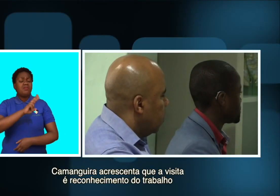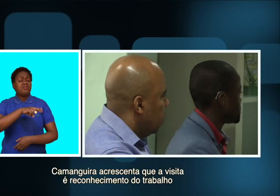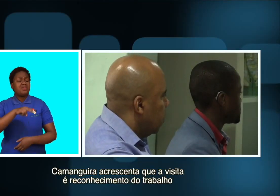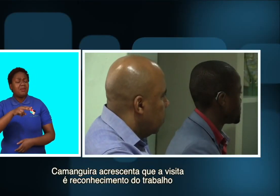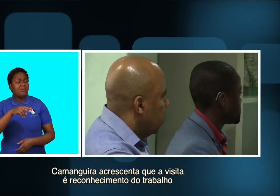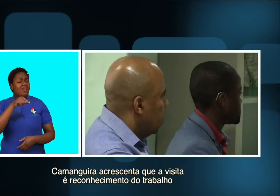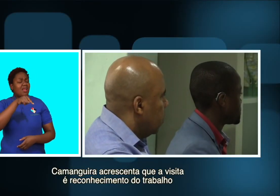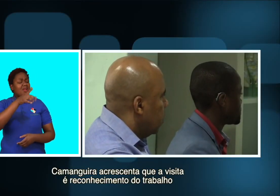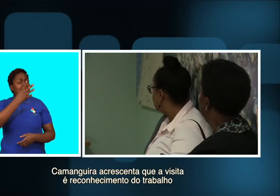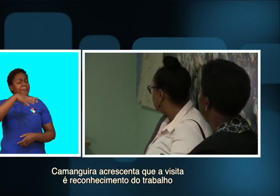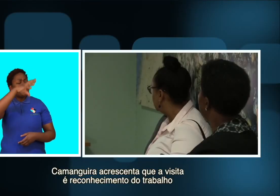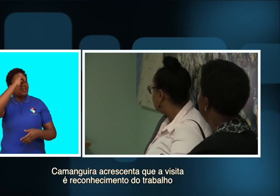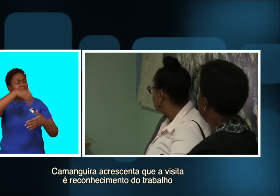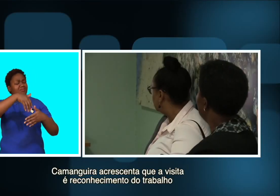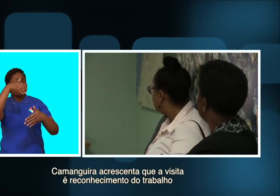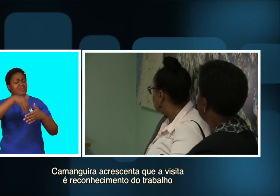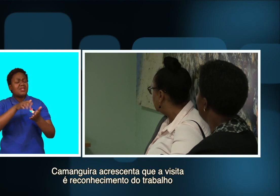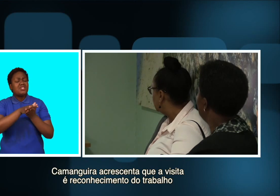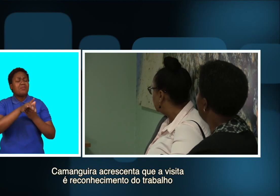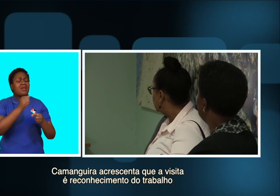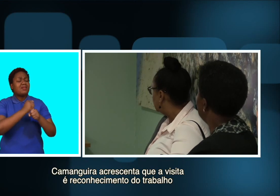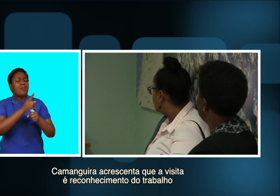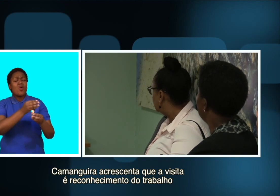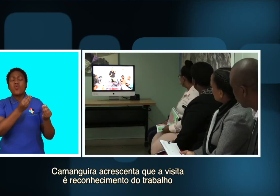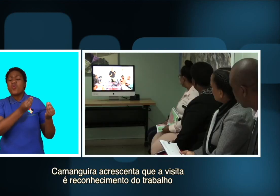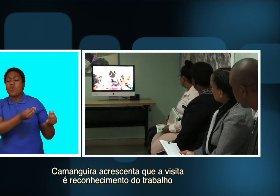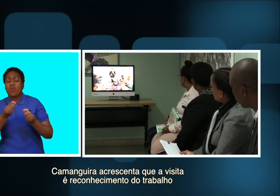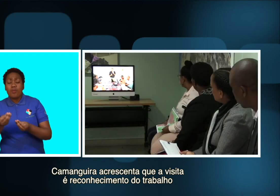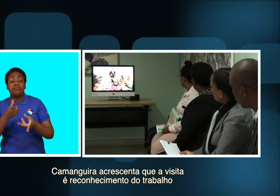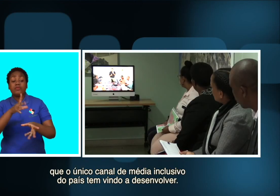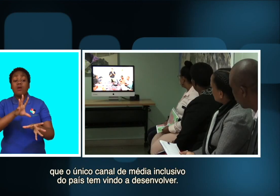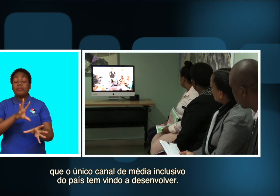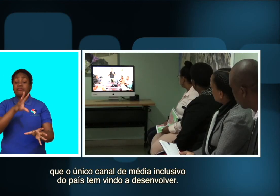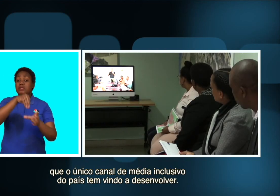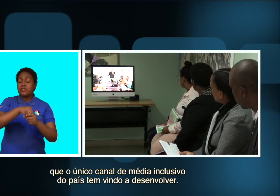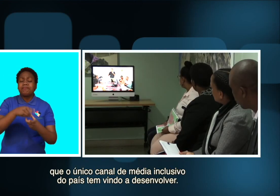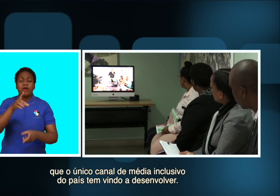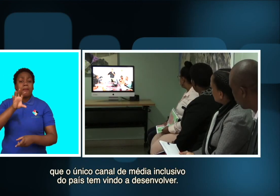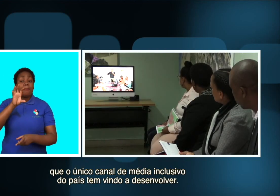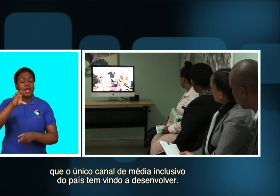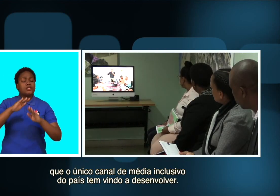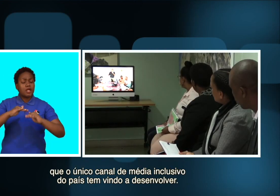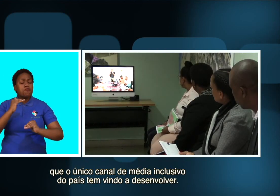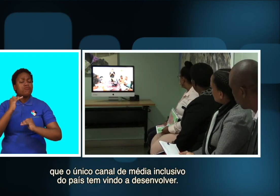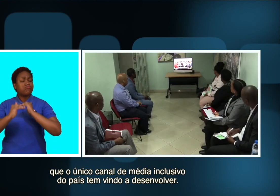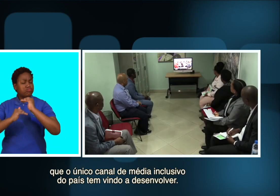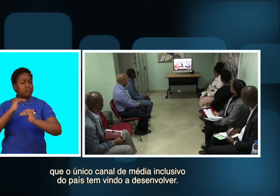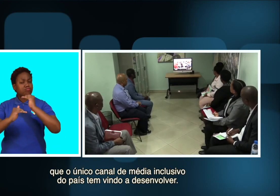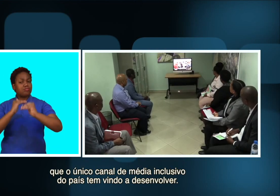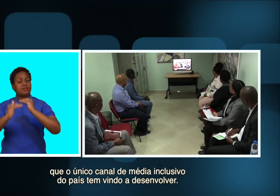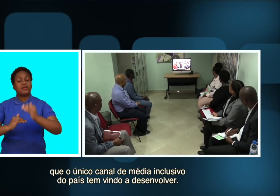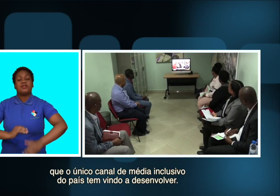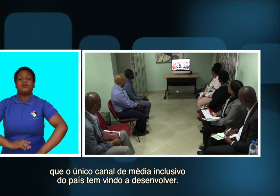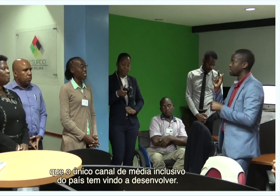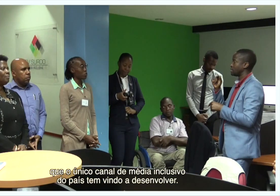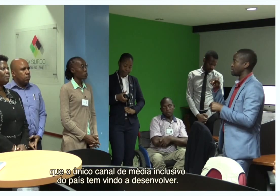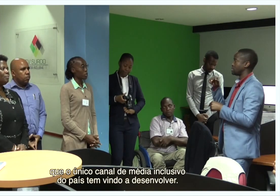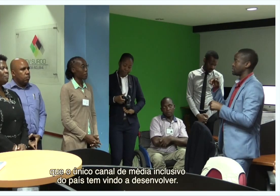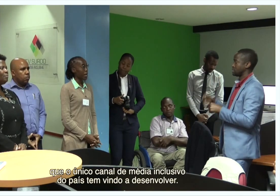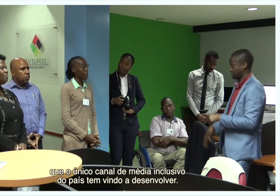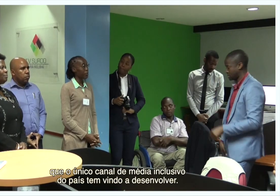Camanguira acrescenta que a visita é fruto de reconhecimento do trabalho que o único canal de mídia e inclusivo do país